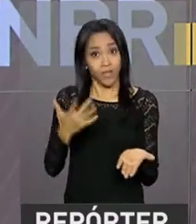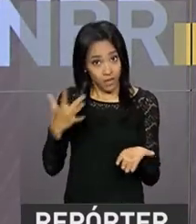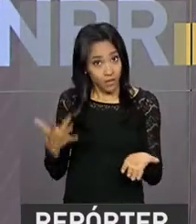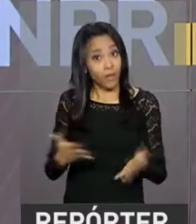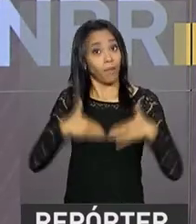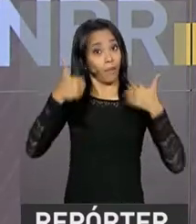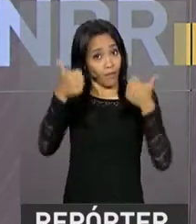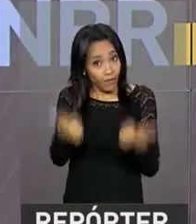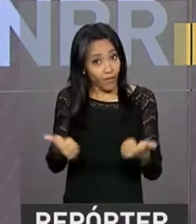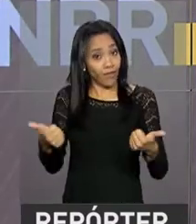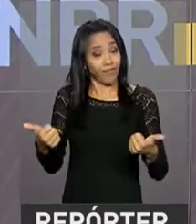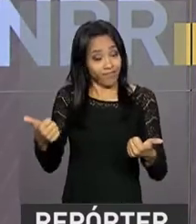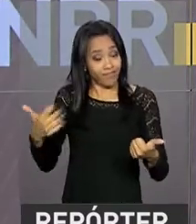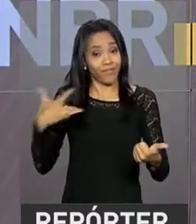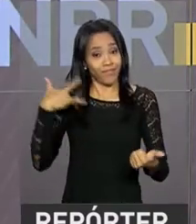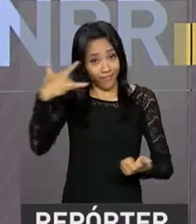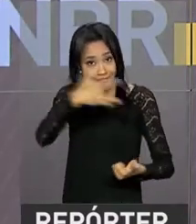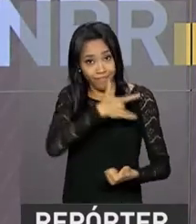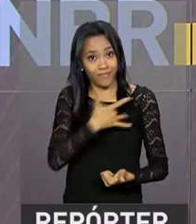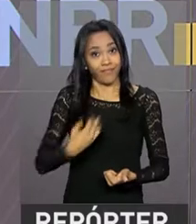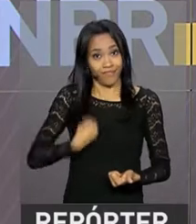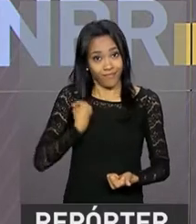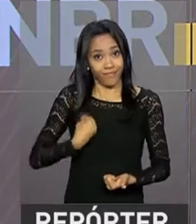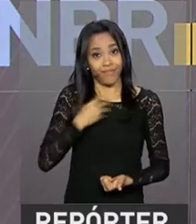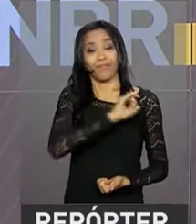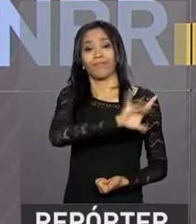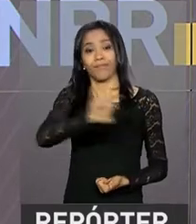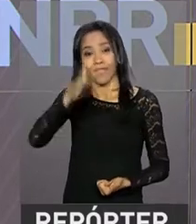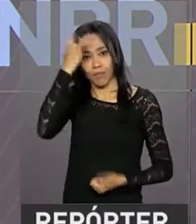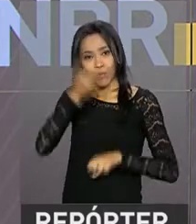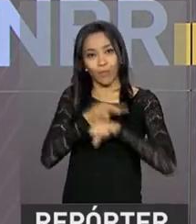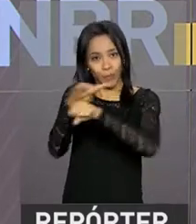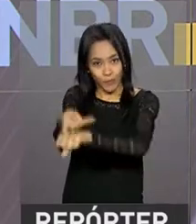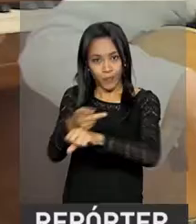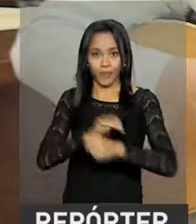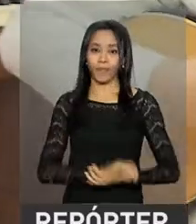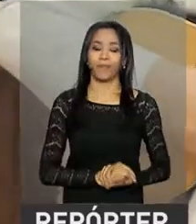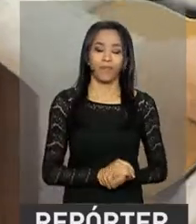mais ainda melhorar a qualidade de vida dos pacientes